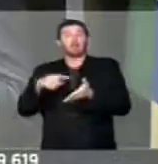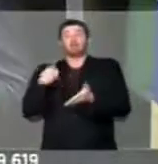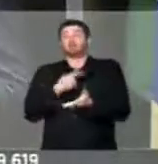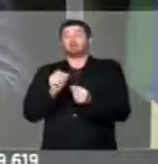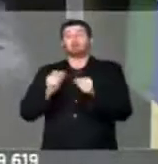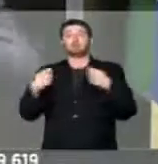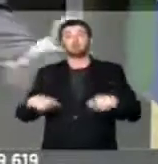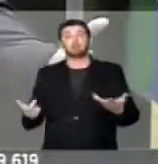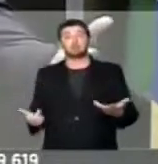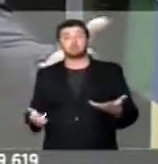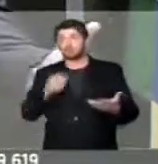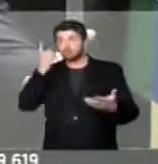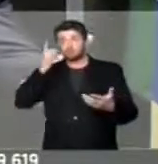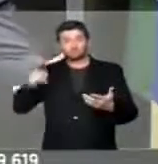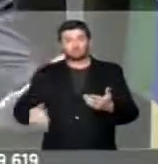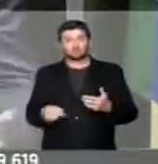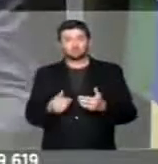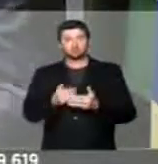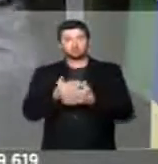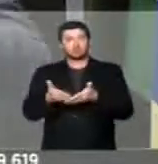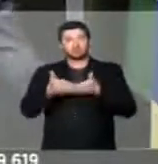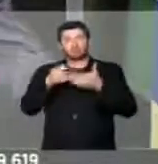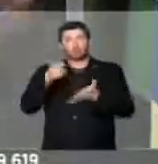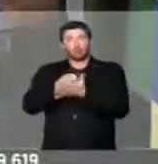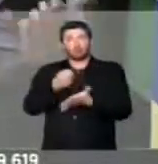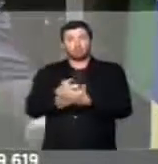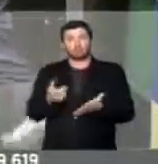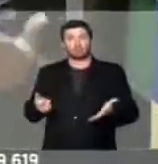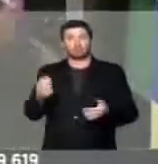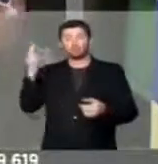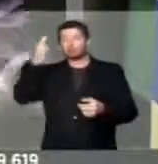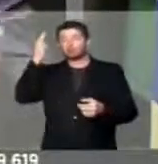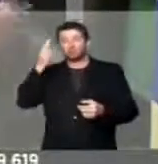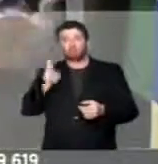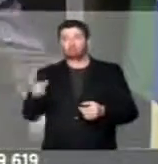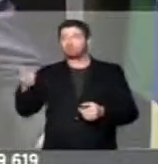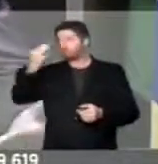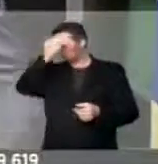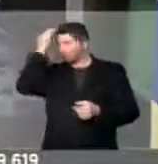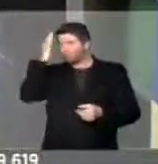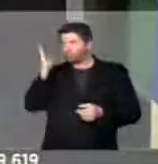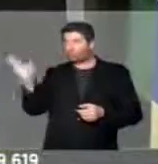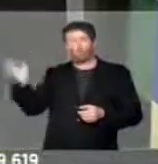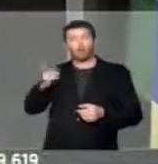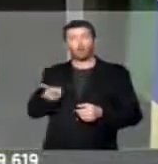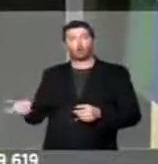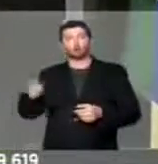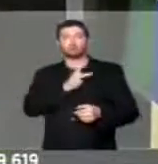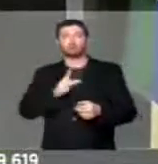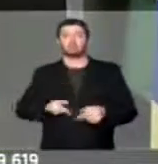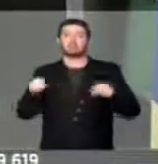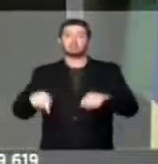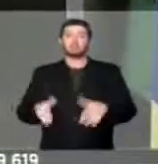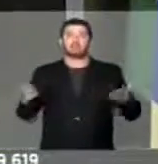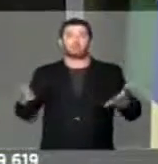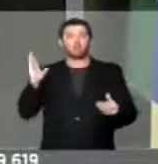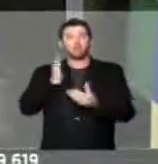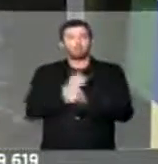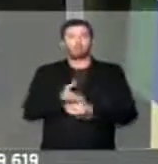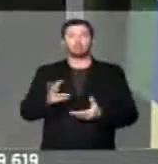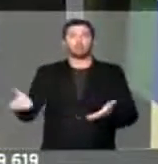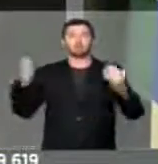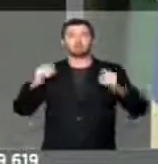achei que fazer para metade do mês a pedir não tem condição do deputado eduardo cunha continua à frente tendo o processo